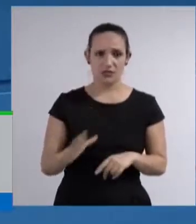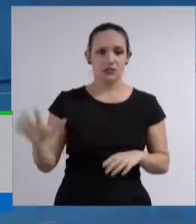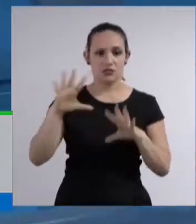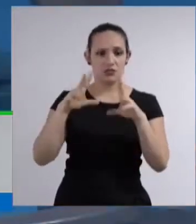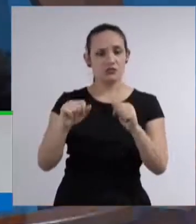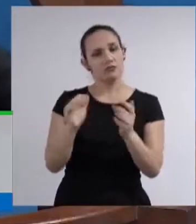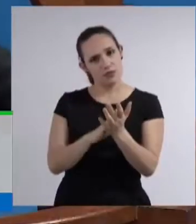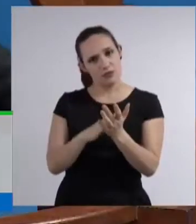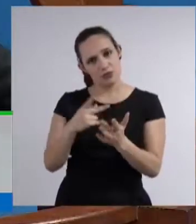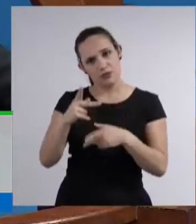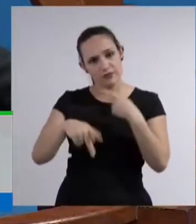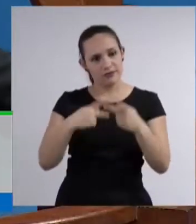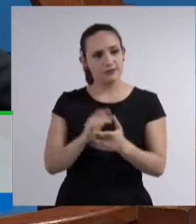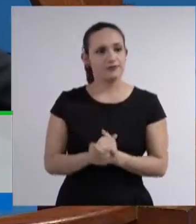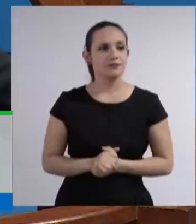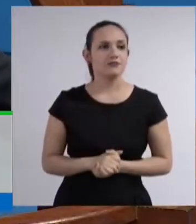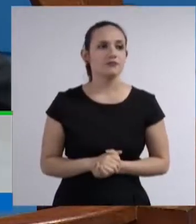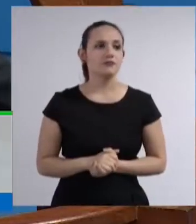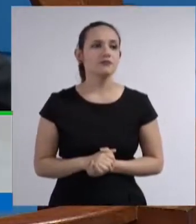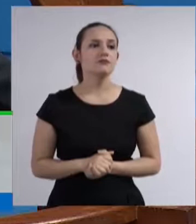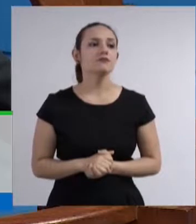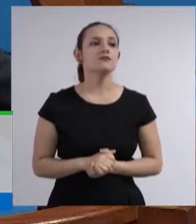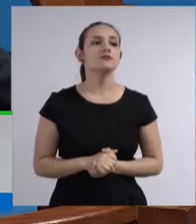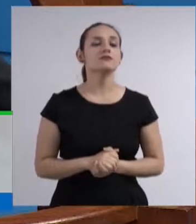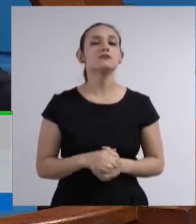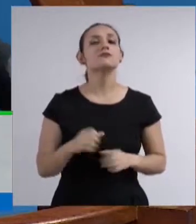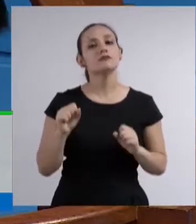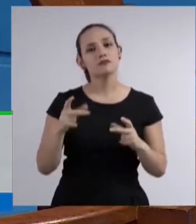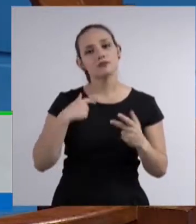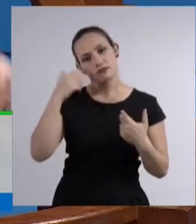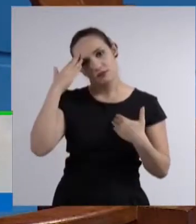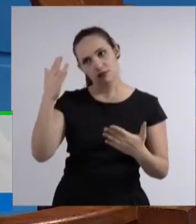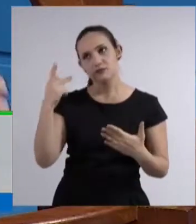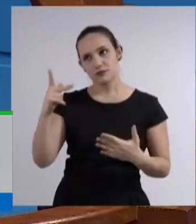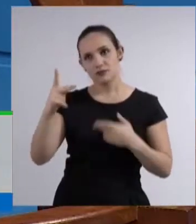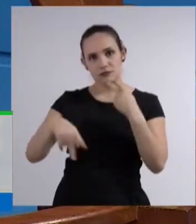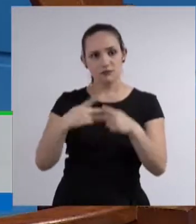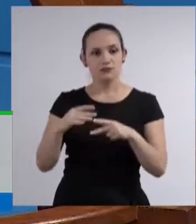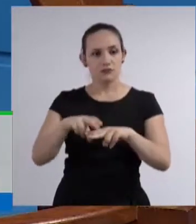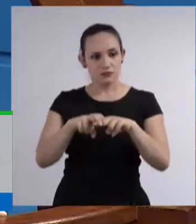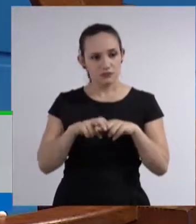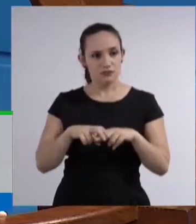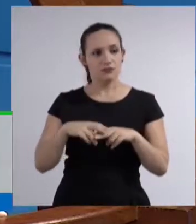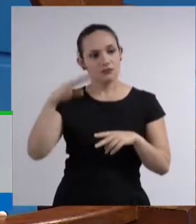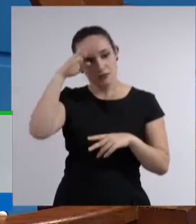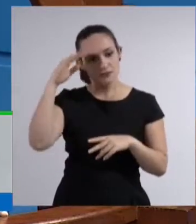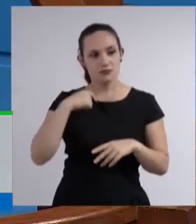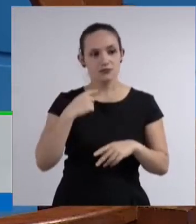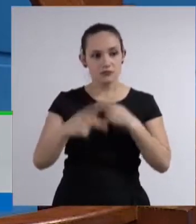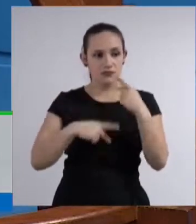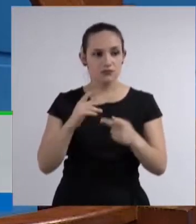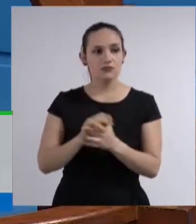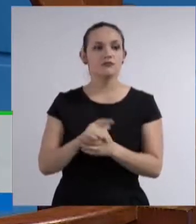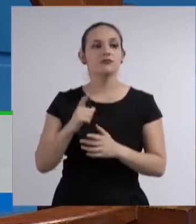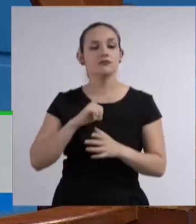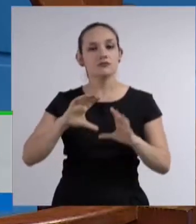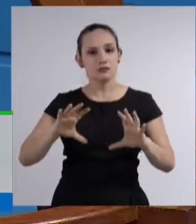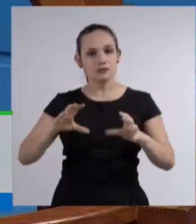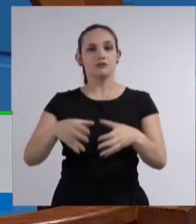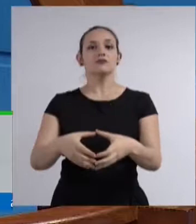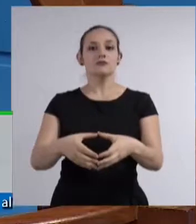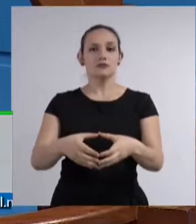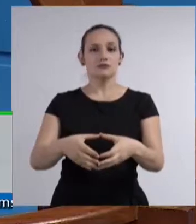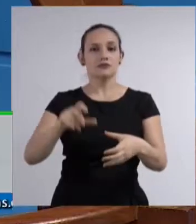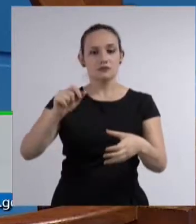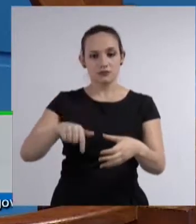Vossa Excelência. Agradeço a parte de Vossa Excelência, deputado Cabalmi. É justamente isso que eu estava querendo dizer. Existe uma comissão, né,